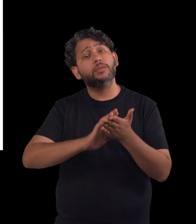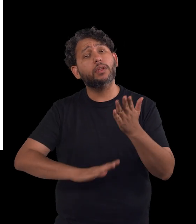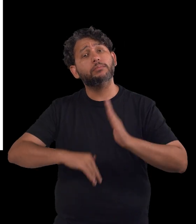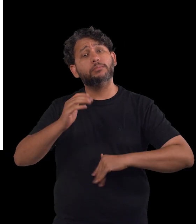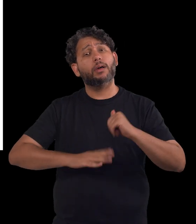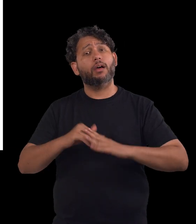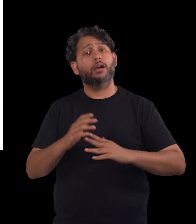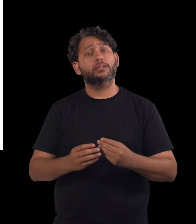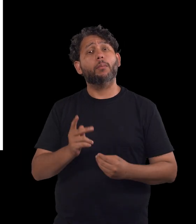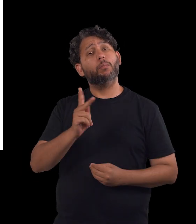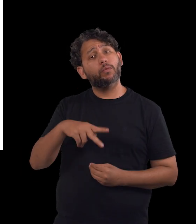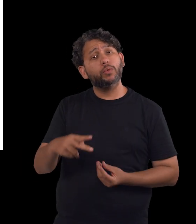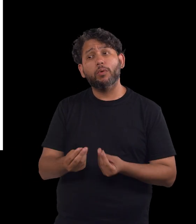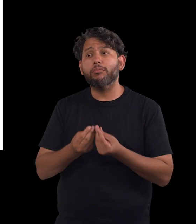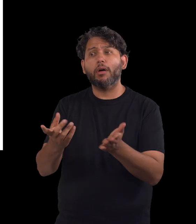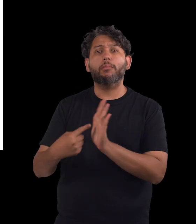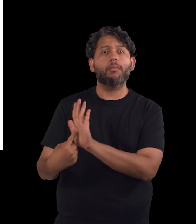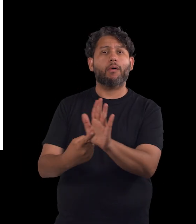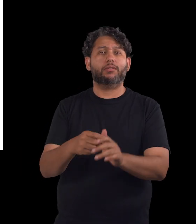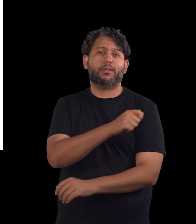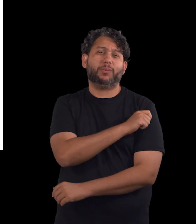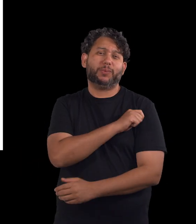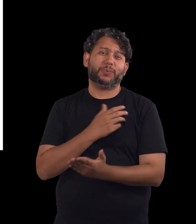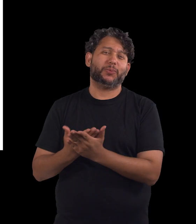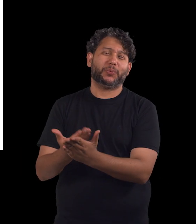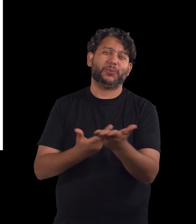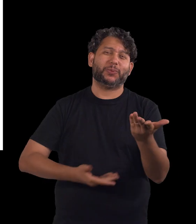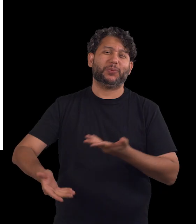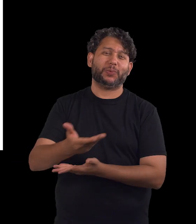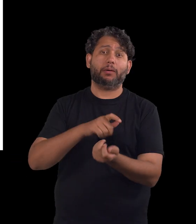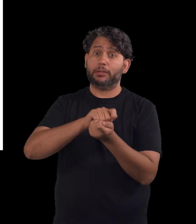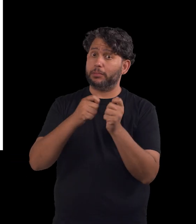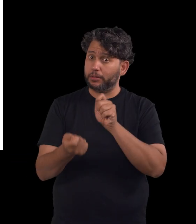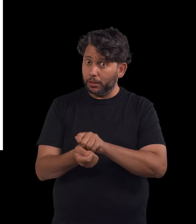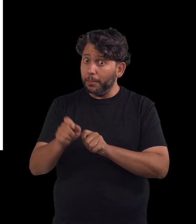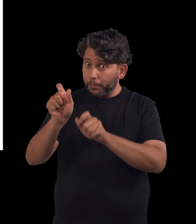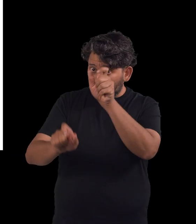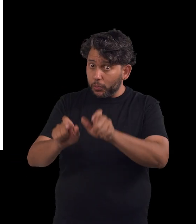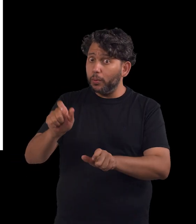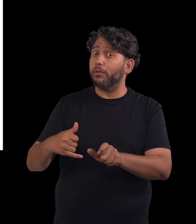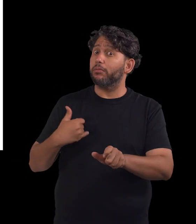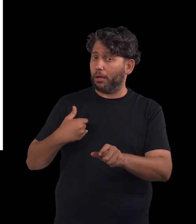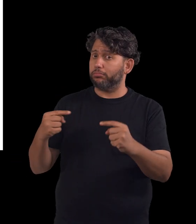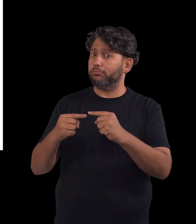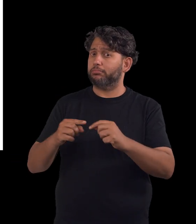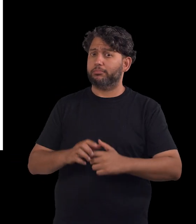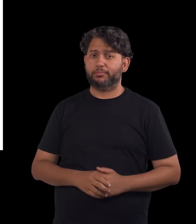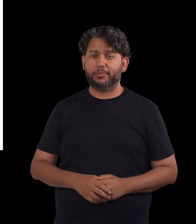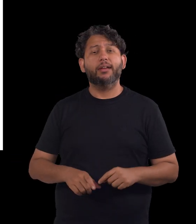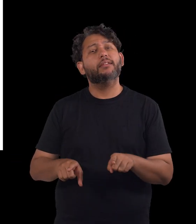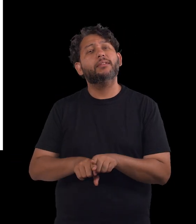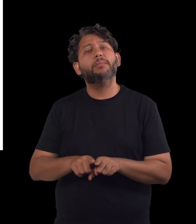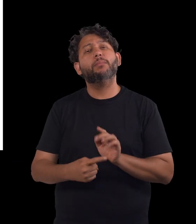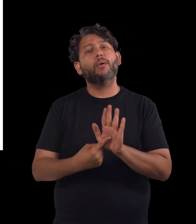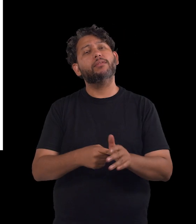atividades práticas para o professor desenvolver junto aos alunos, com adaptações para atender diferentes faixas etárias